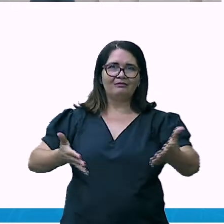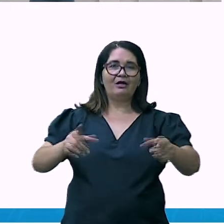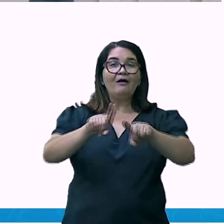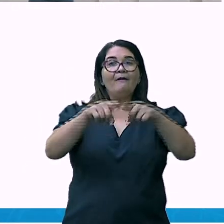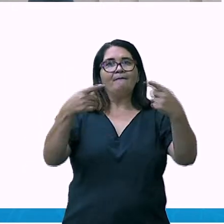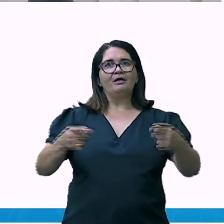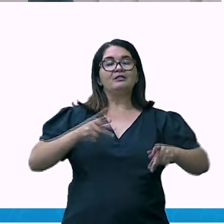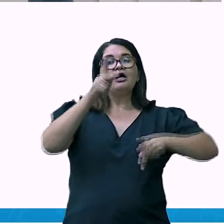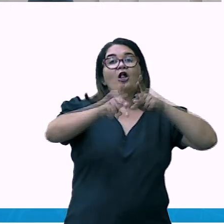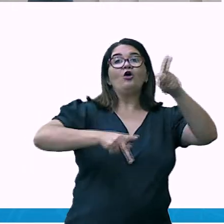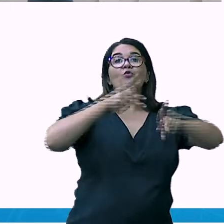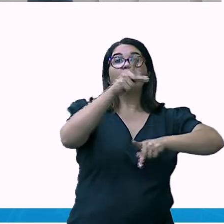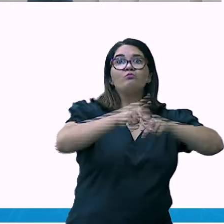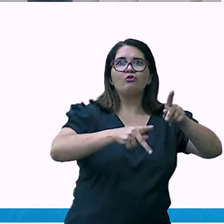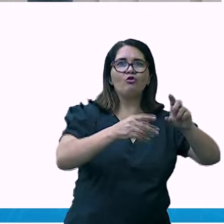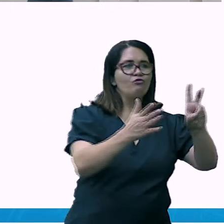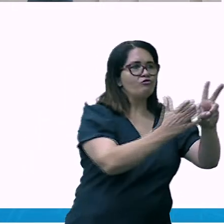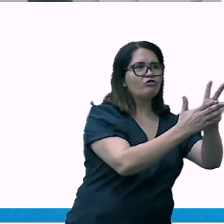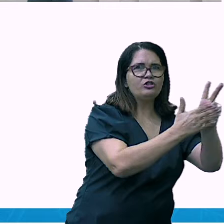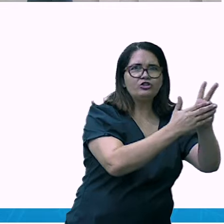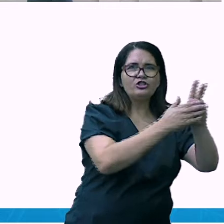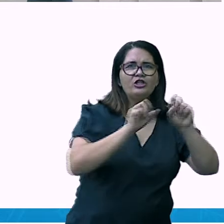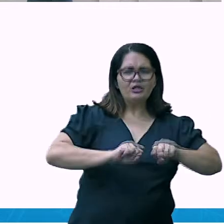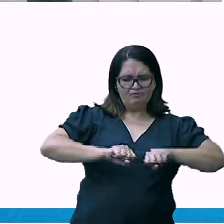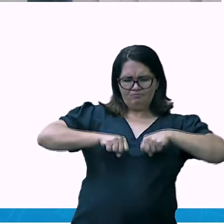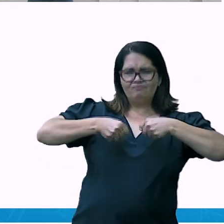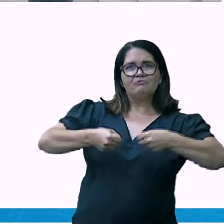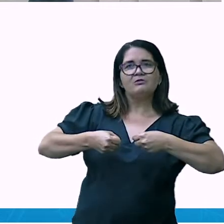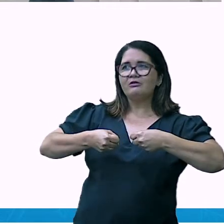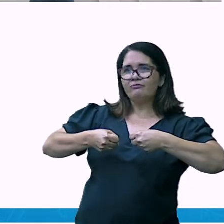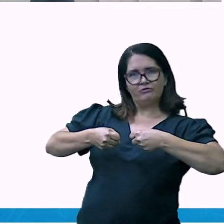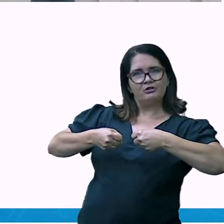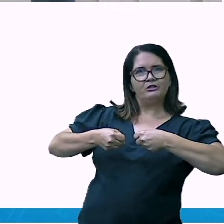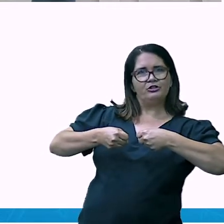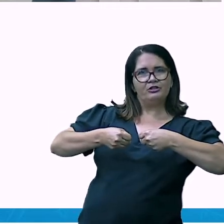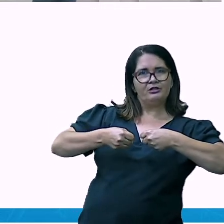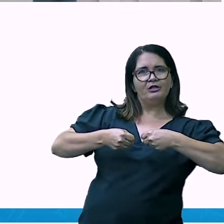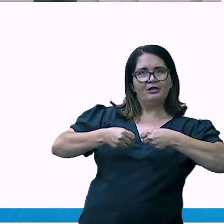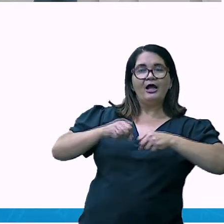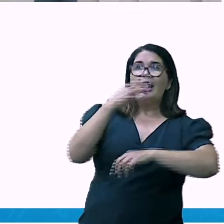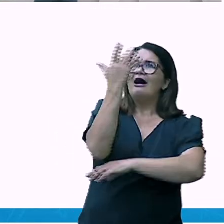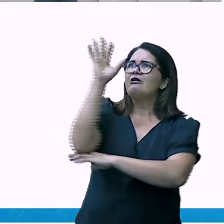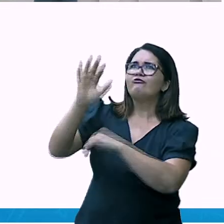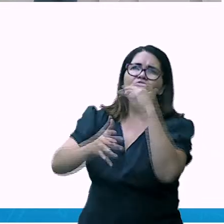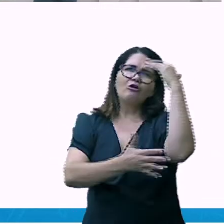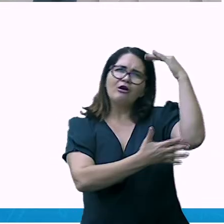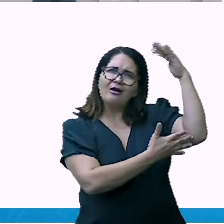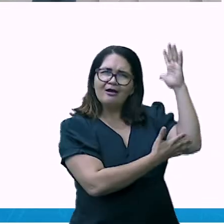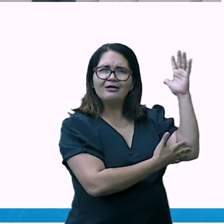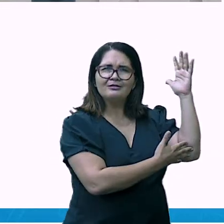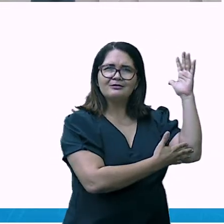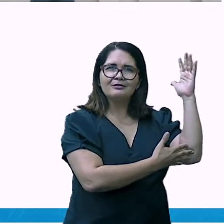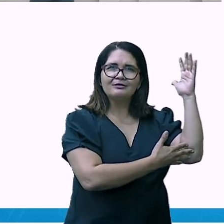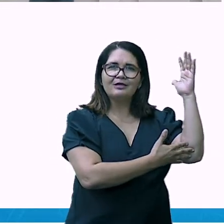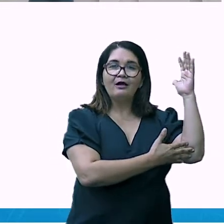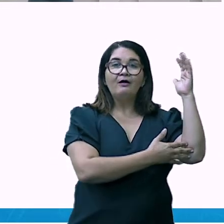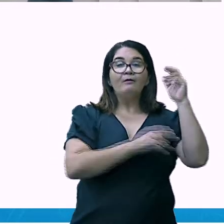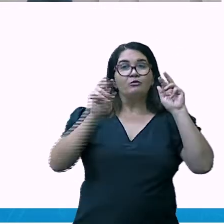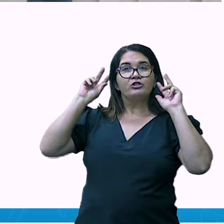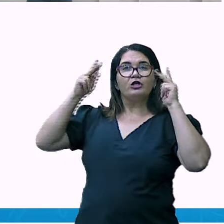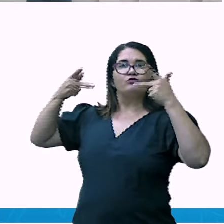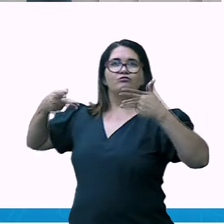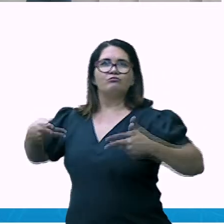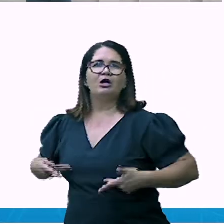está defendendo a floresta e o que existe nela, como os seres humanos, os animais,